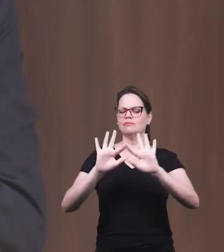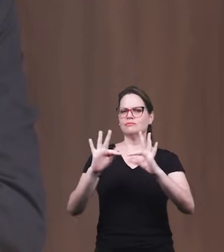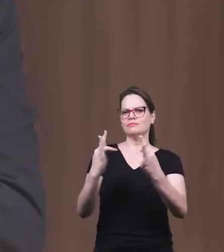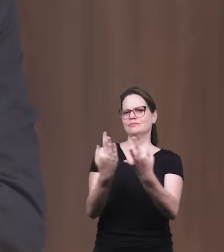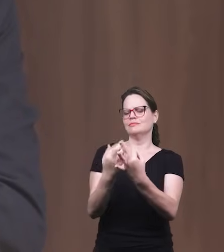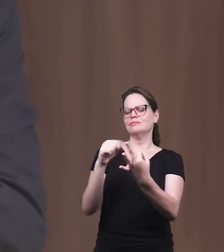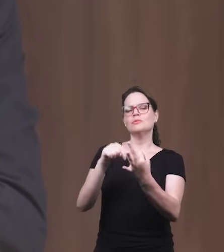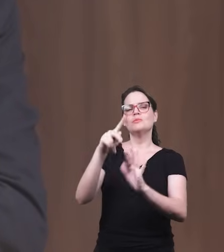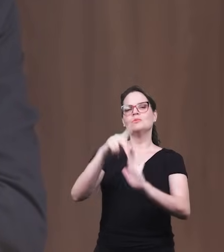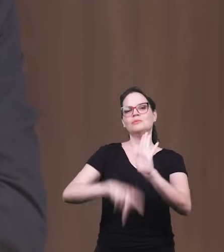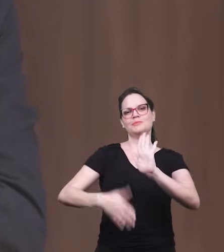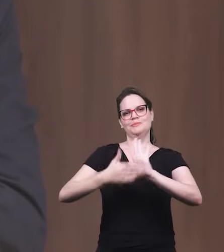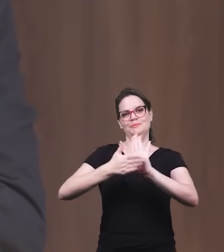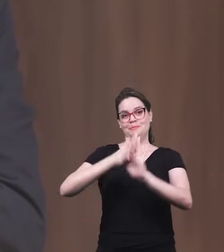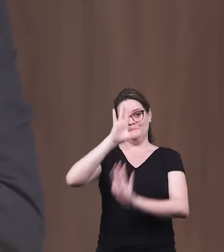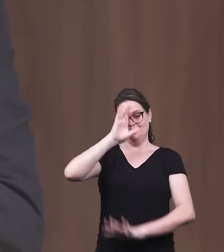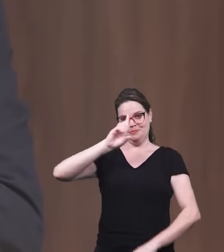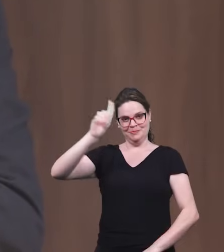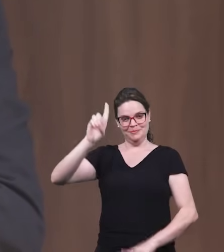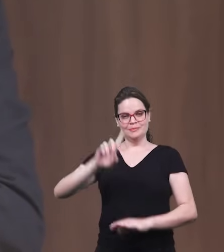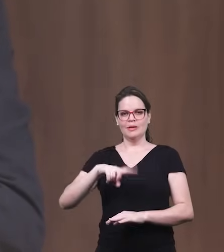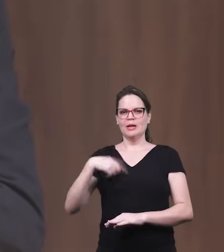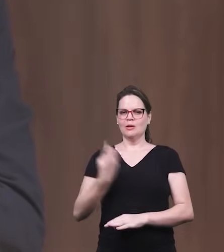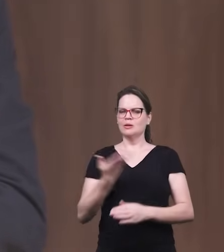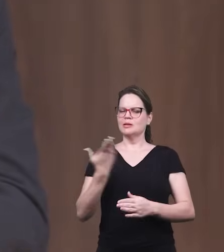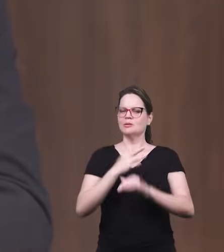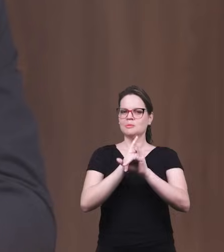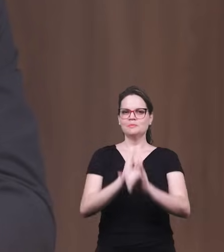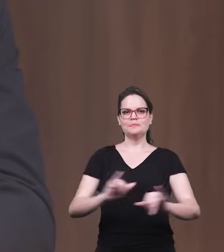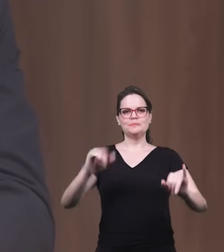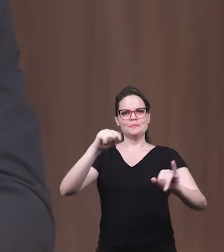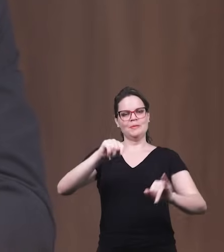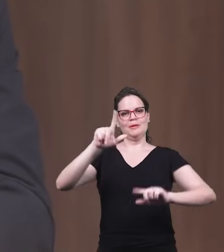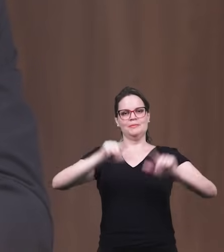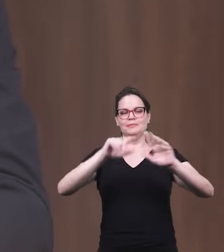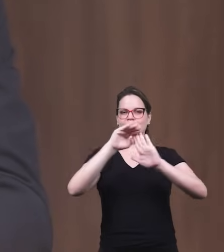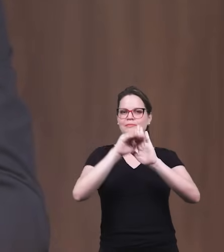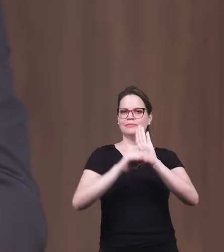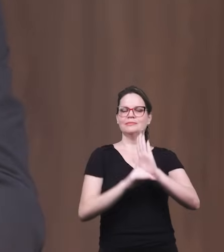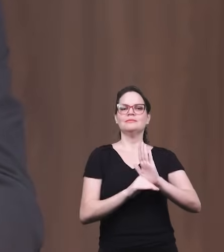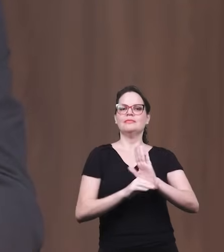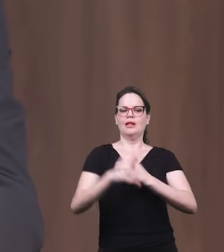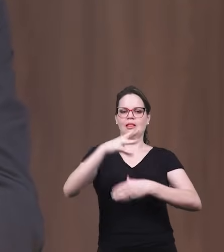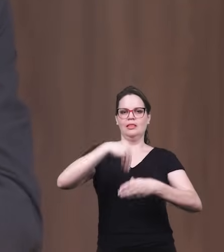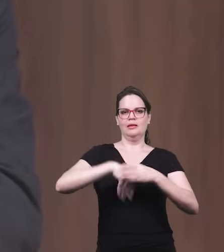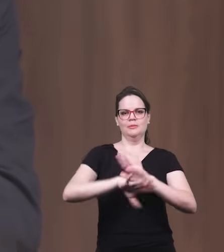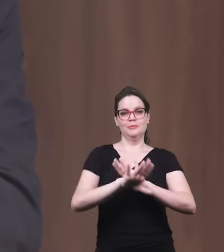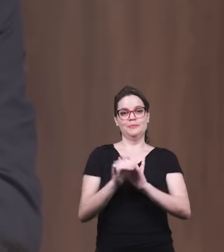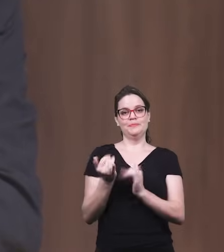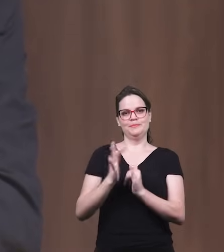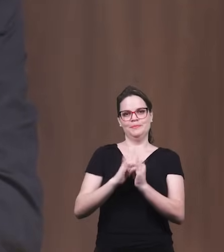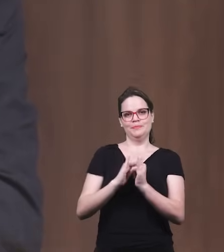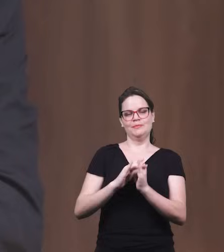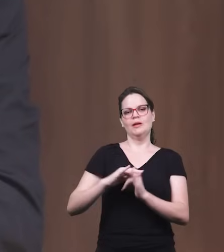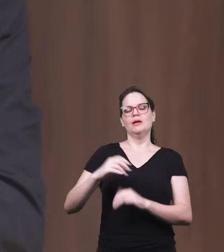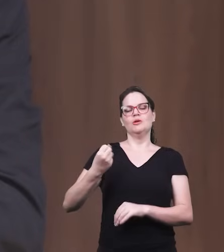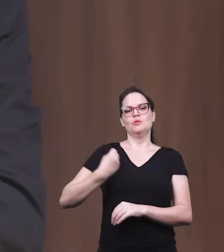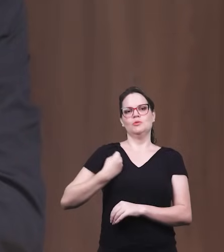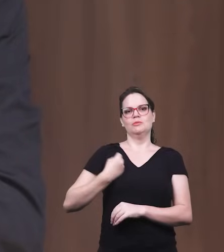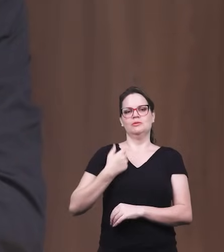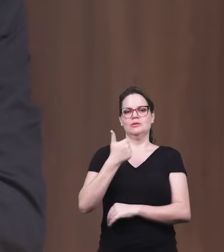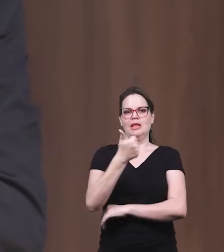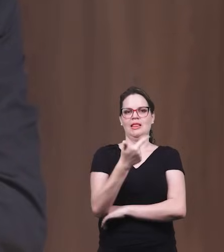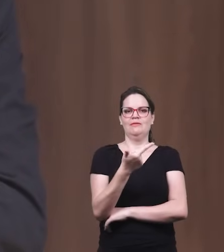Família, um projeto de Deus. Nós estamos transmitindo esse programa no nosso canal 126